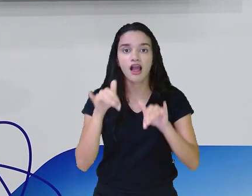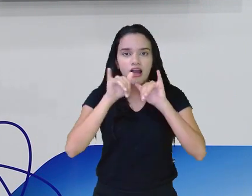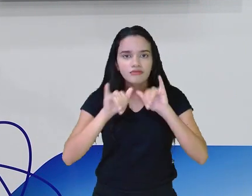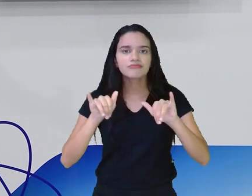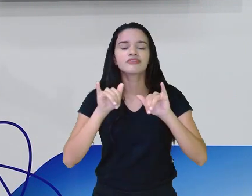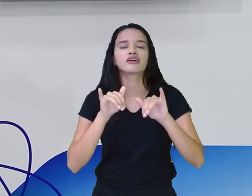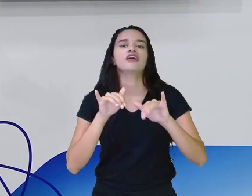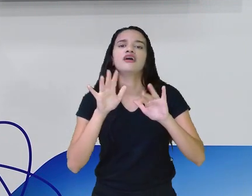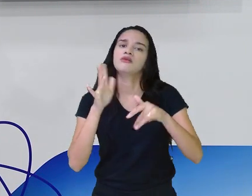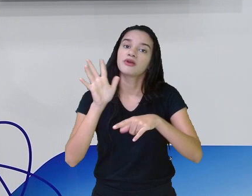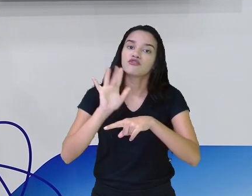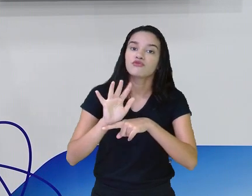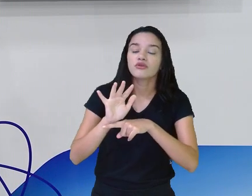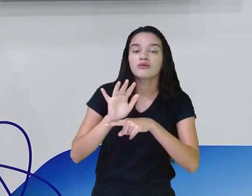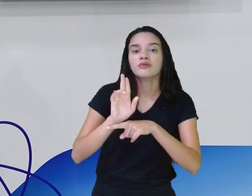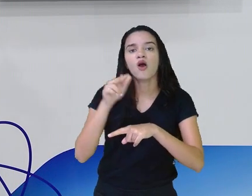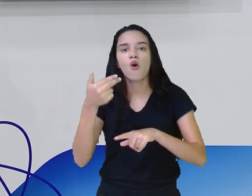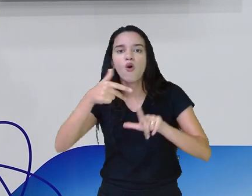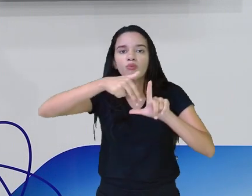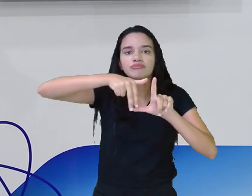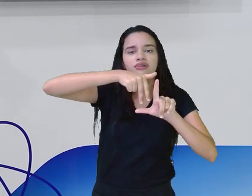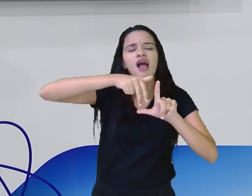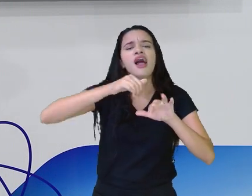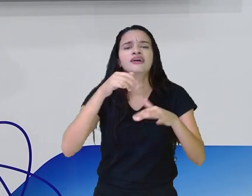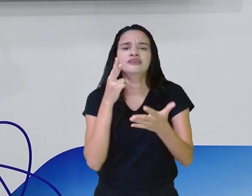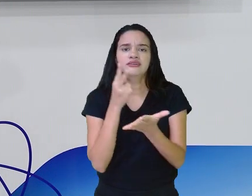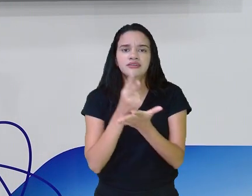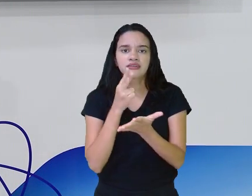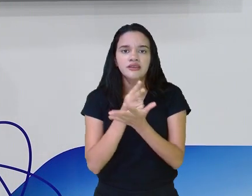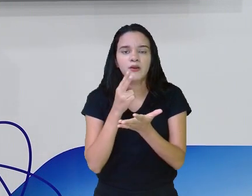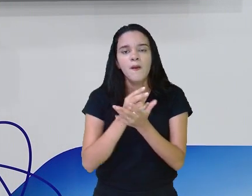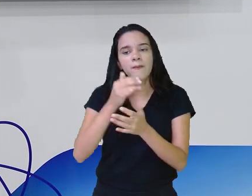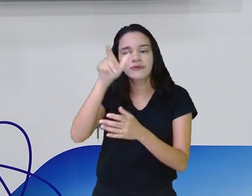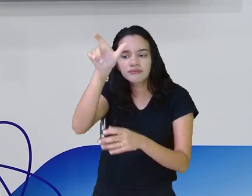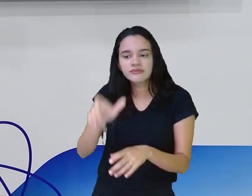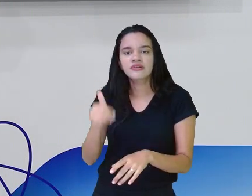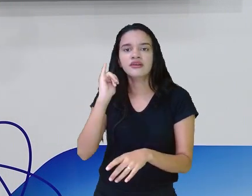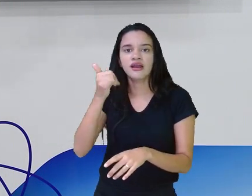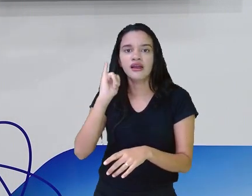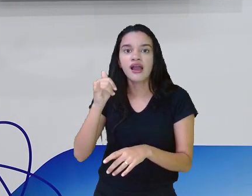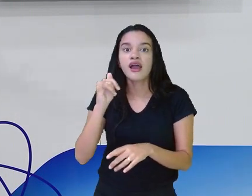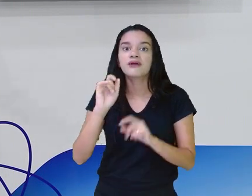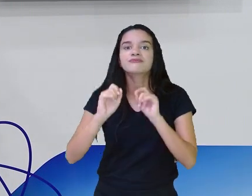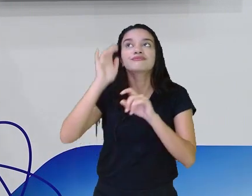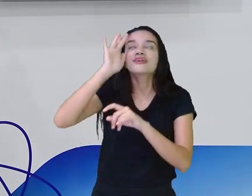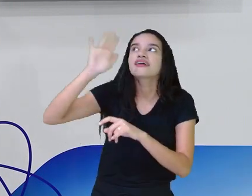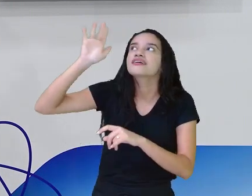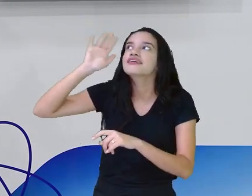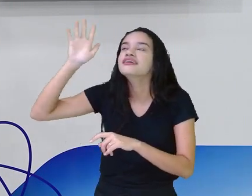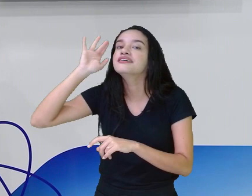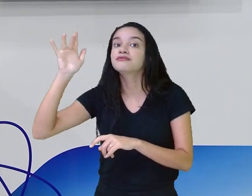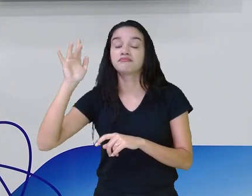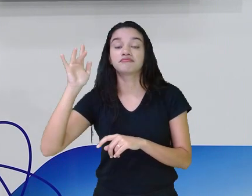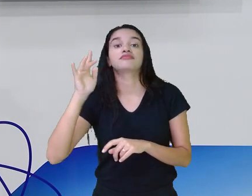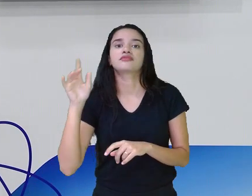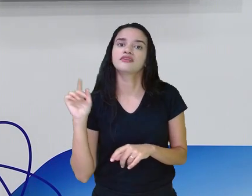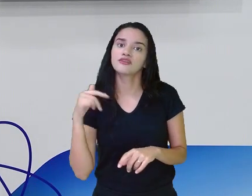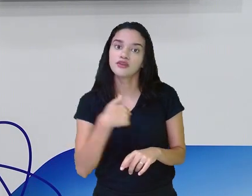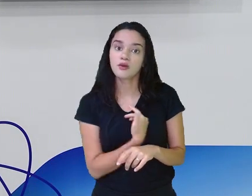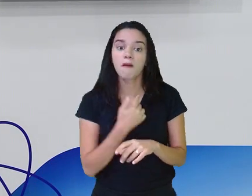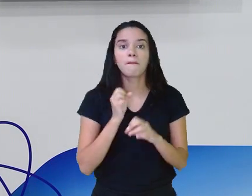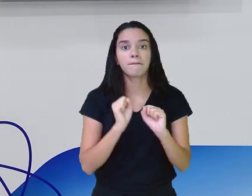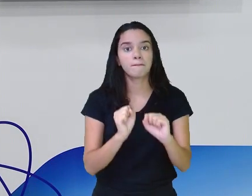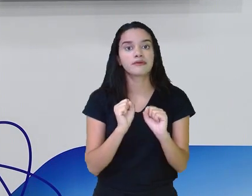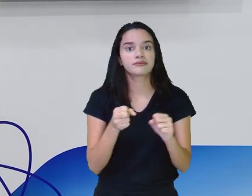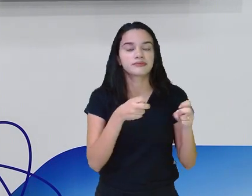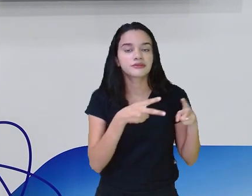são filmes ou animações, sempre o narrador começa, né? Era uma vez. E a gente pode